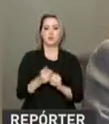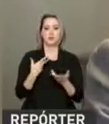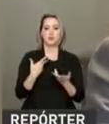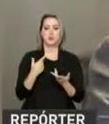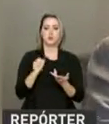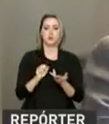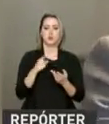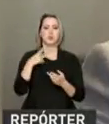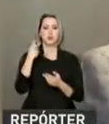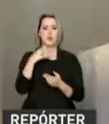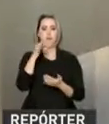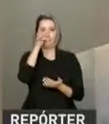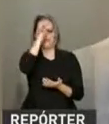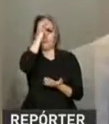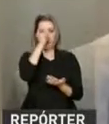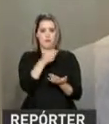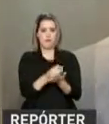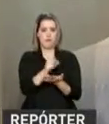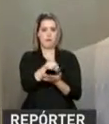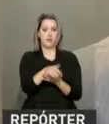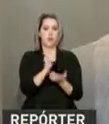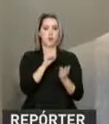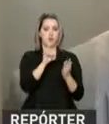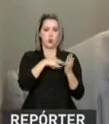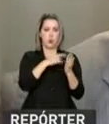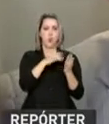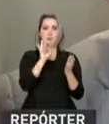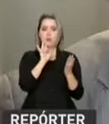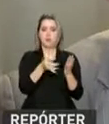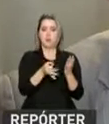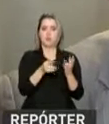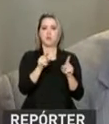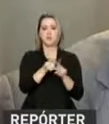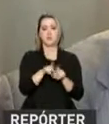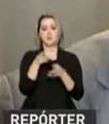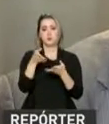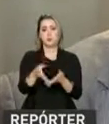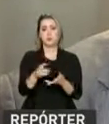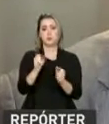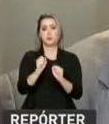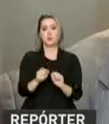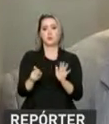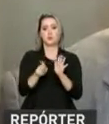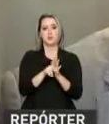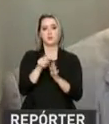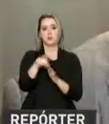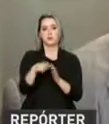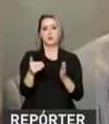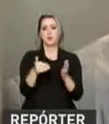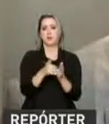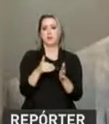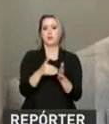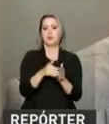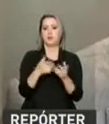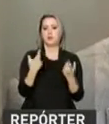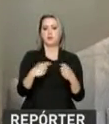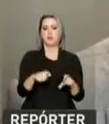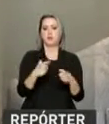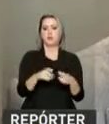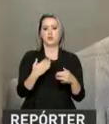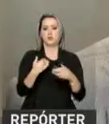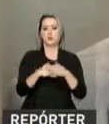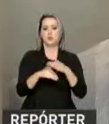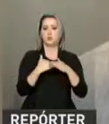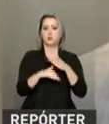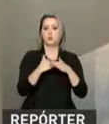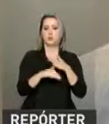por terem fé pública, façam o reconhecimento da autenticidade dos documentos. Então, esses requerimentos podem ser feitos até a colocação dos documentos é feita